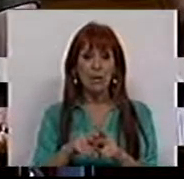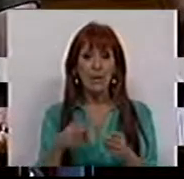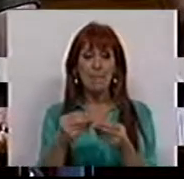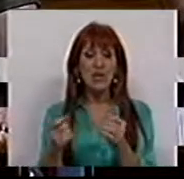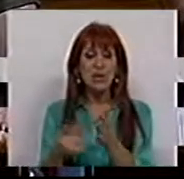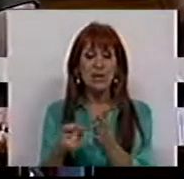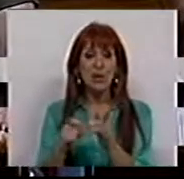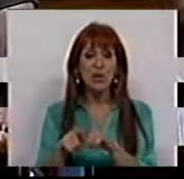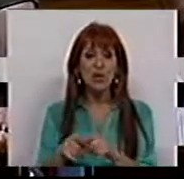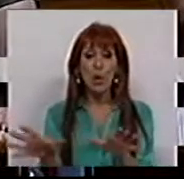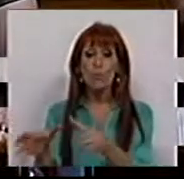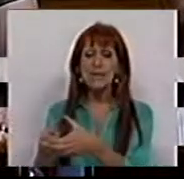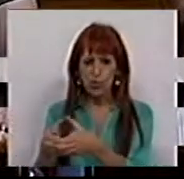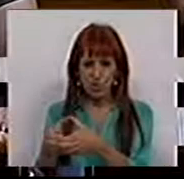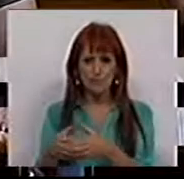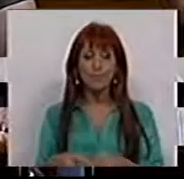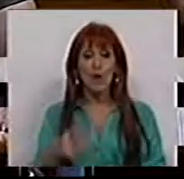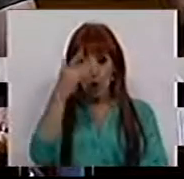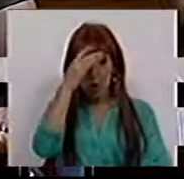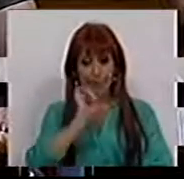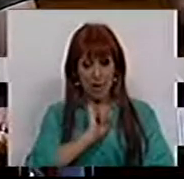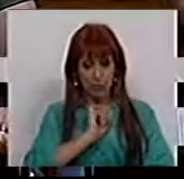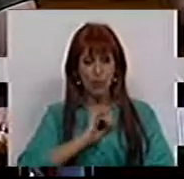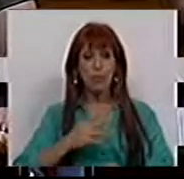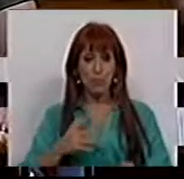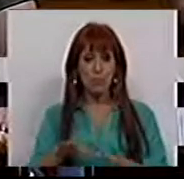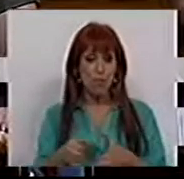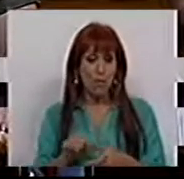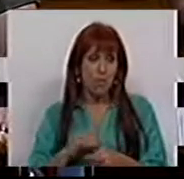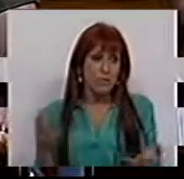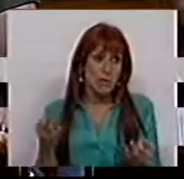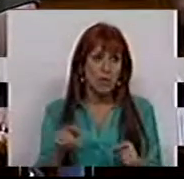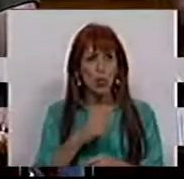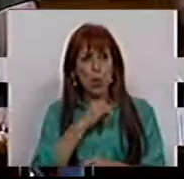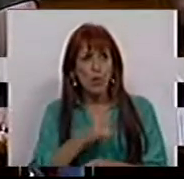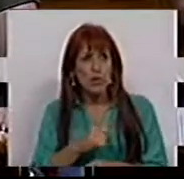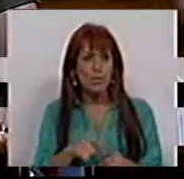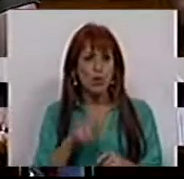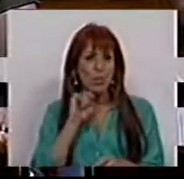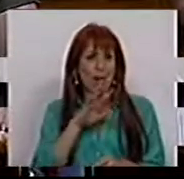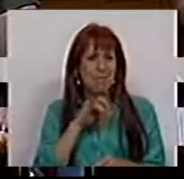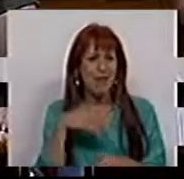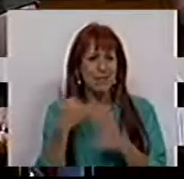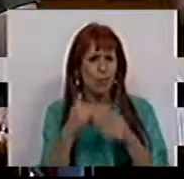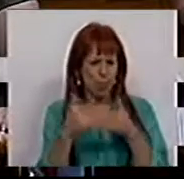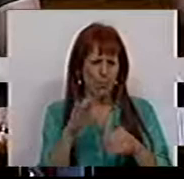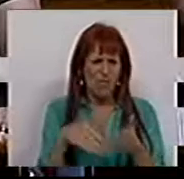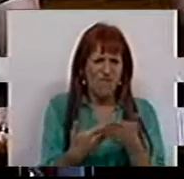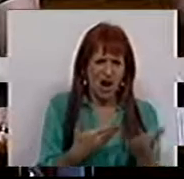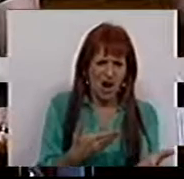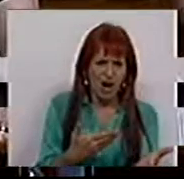meios necessários às comissões. Do nosso ponto de vista, enfim, o consentimento dos pais